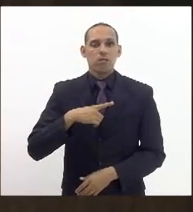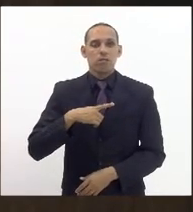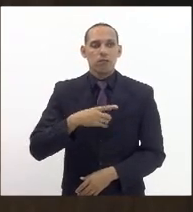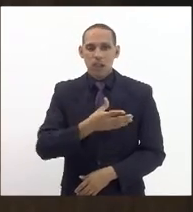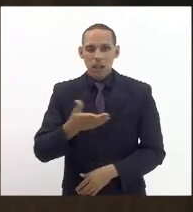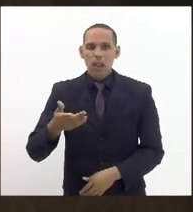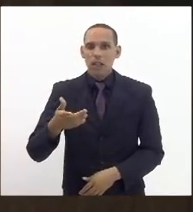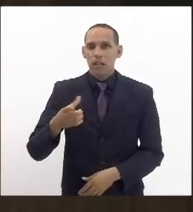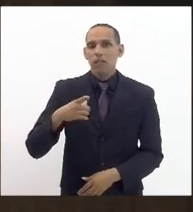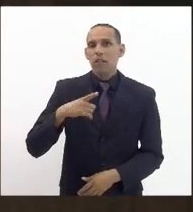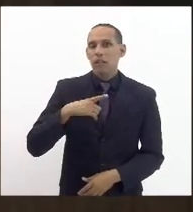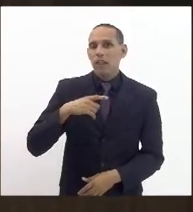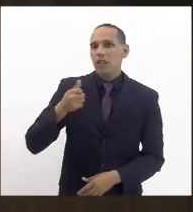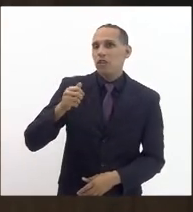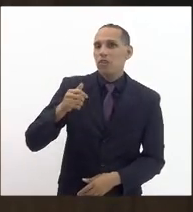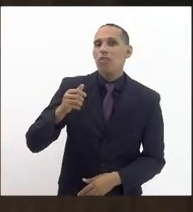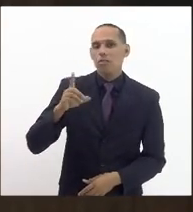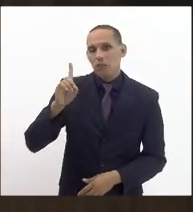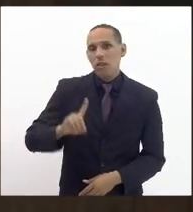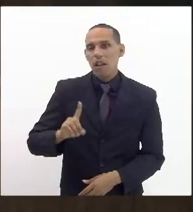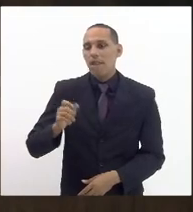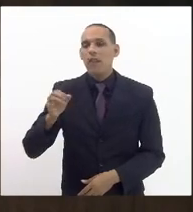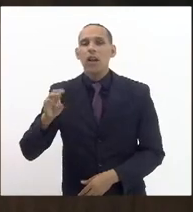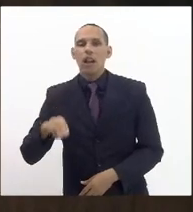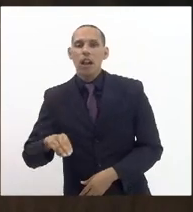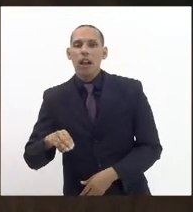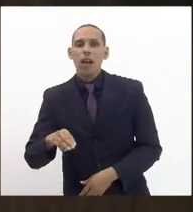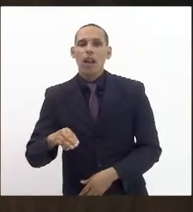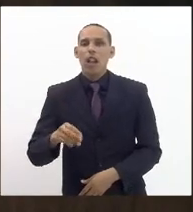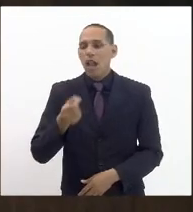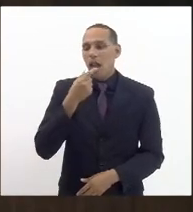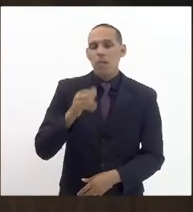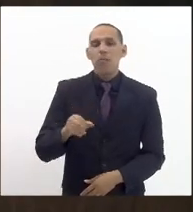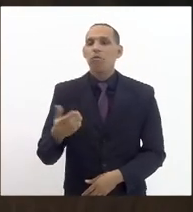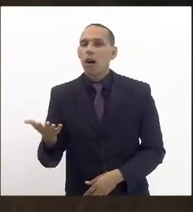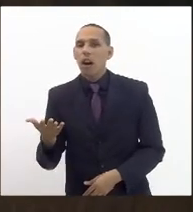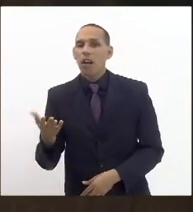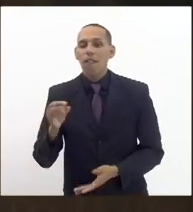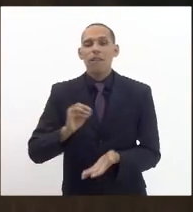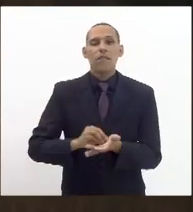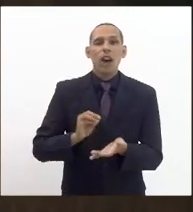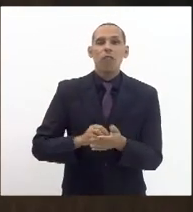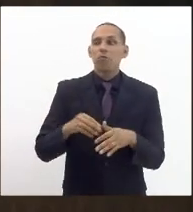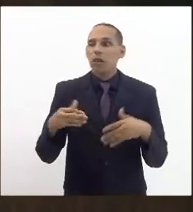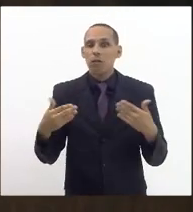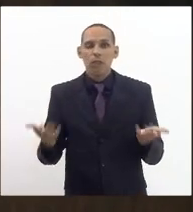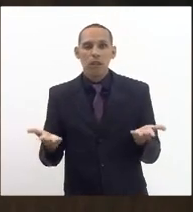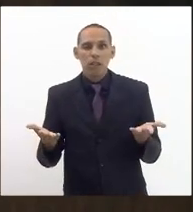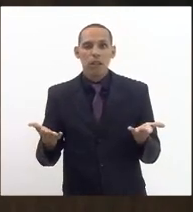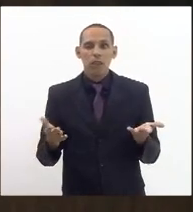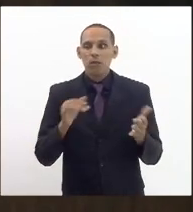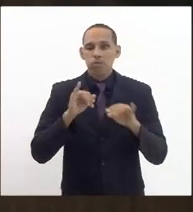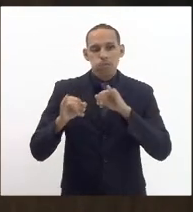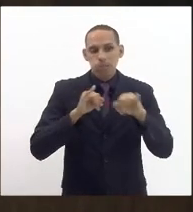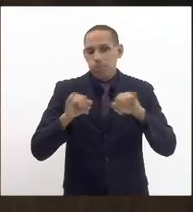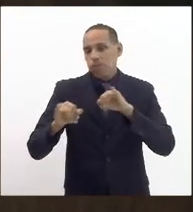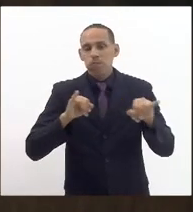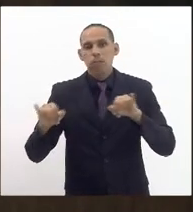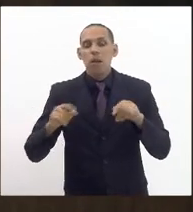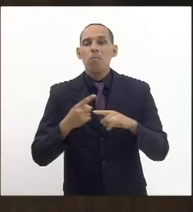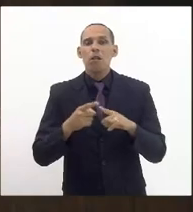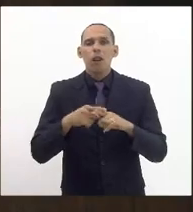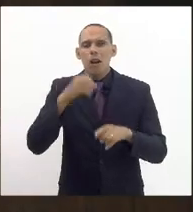direito, quais são essas medicações e quando vai faltar. Porque é um absurdo quando